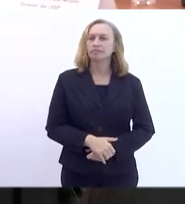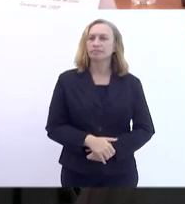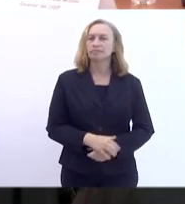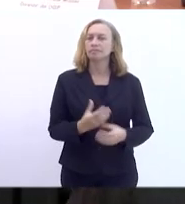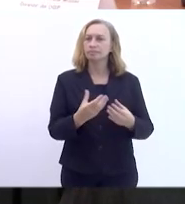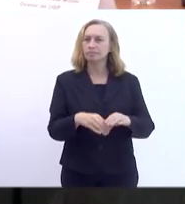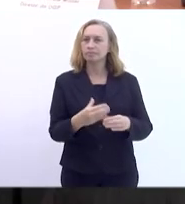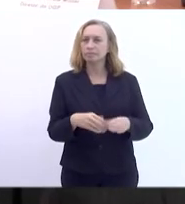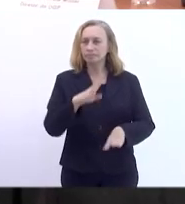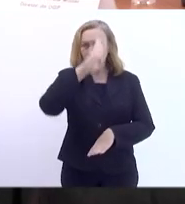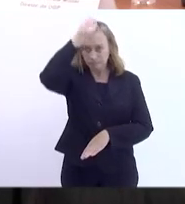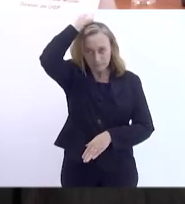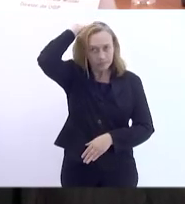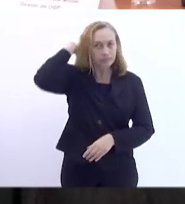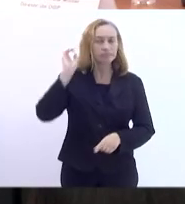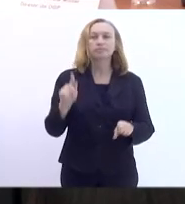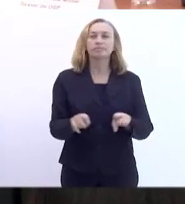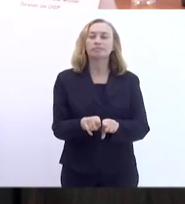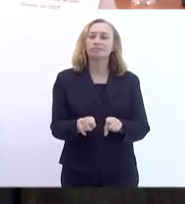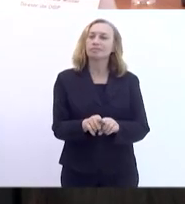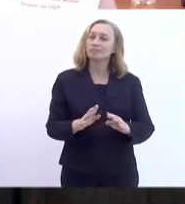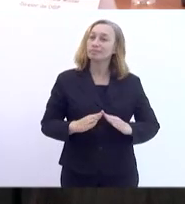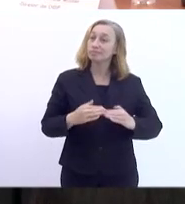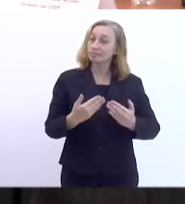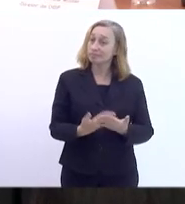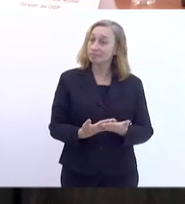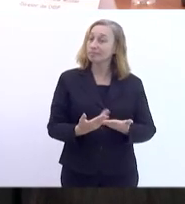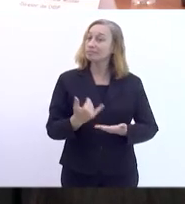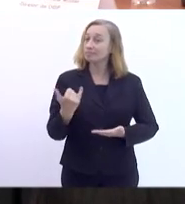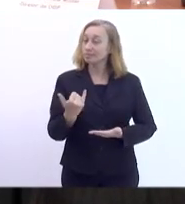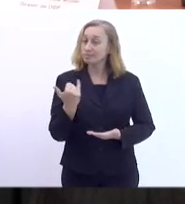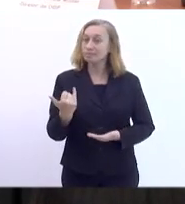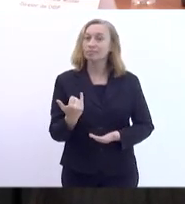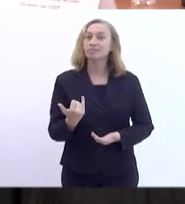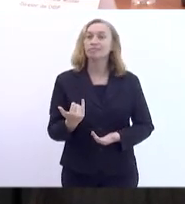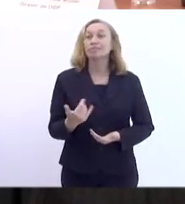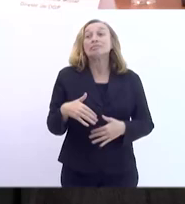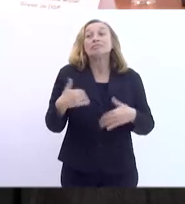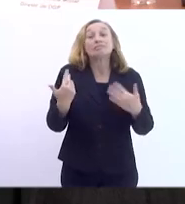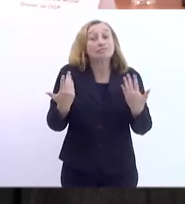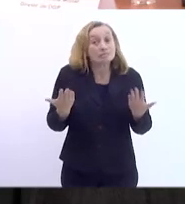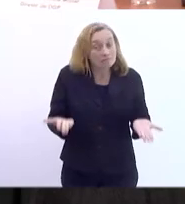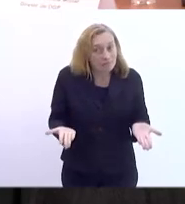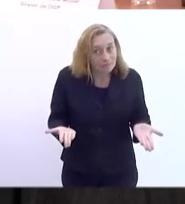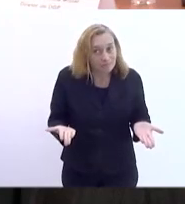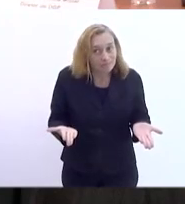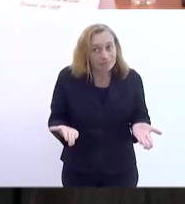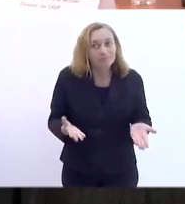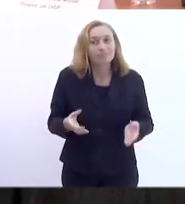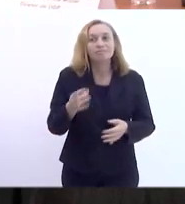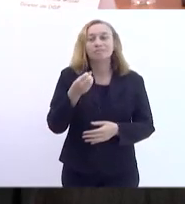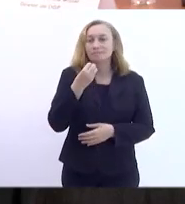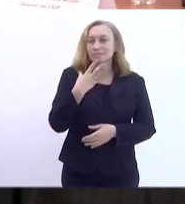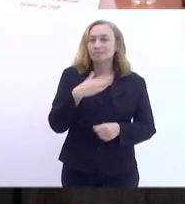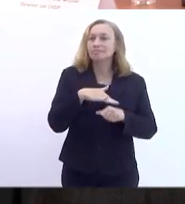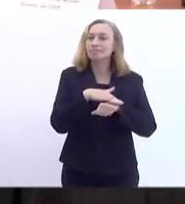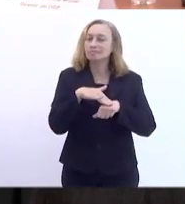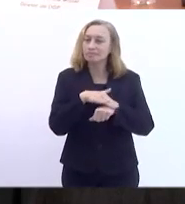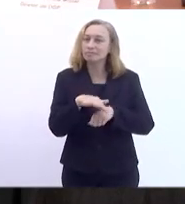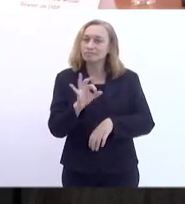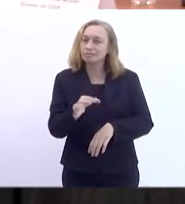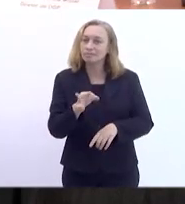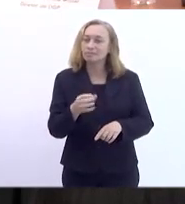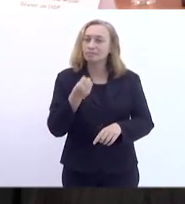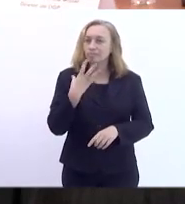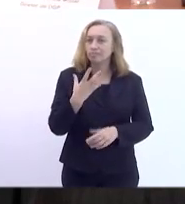o concurso dos bombeiros também é um inquérito civil o meu então é talvez talvez seja útil a conversa posteriormente